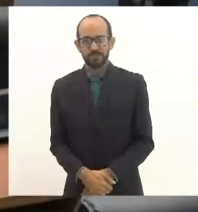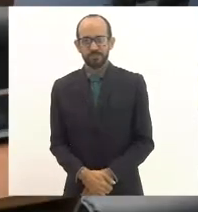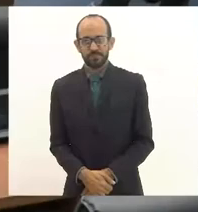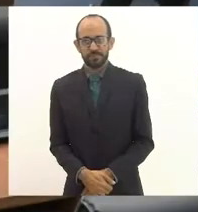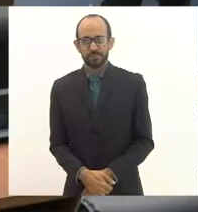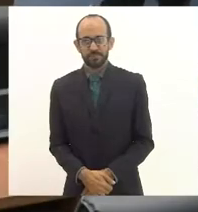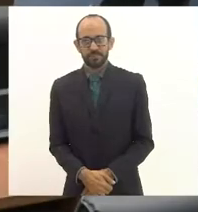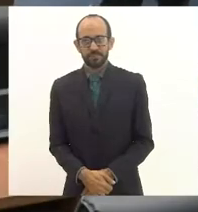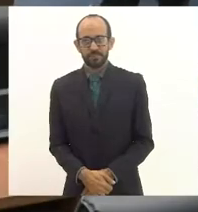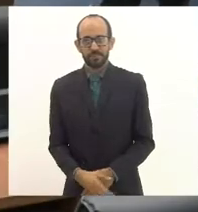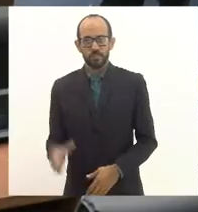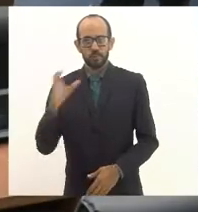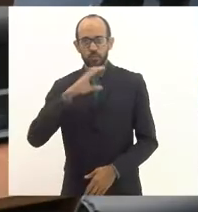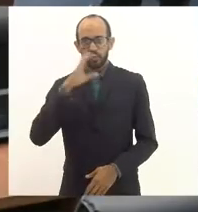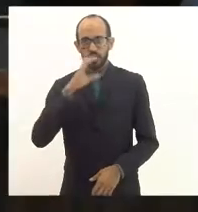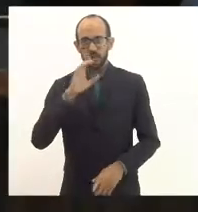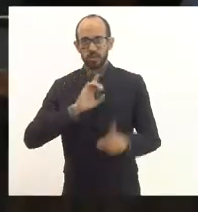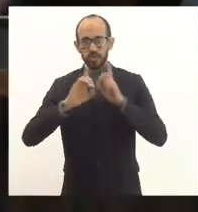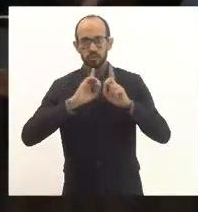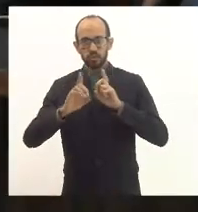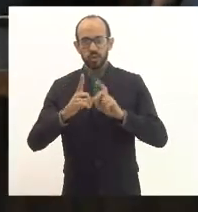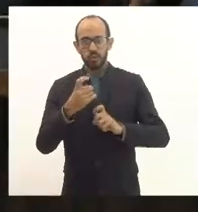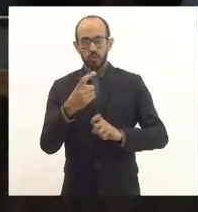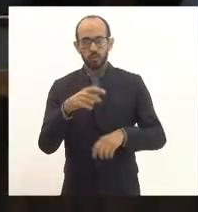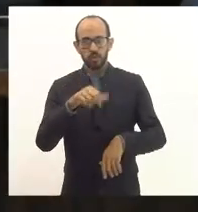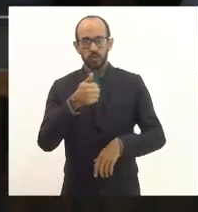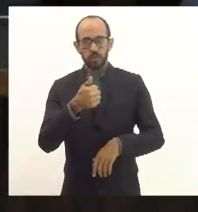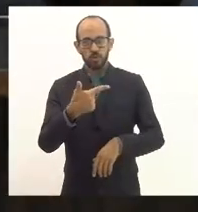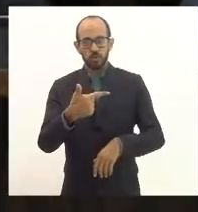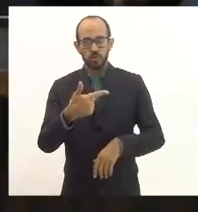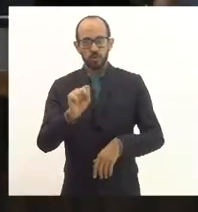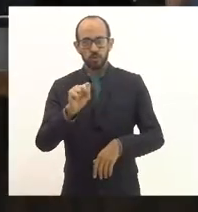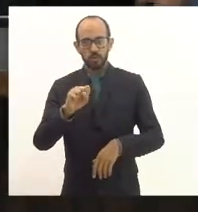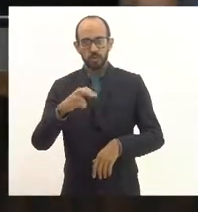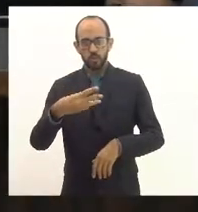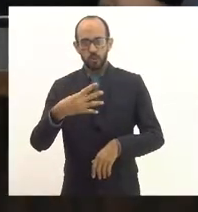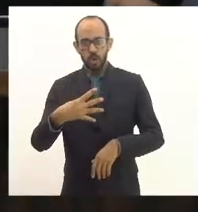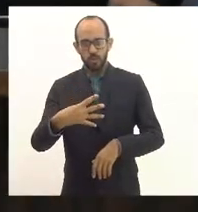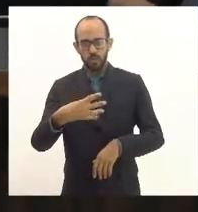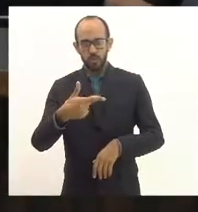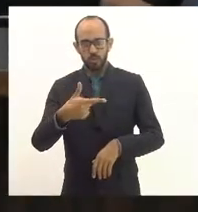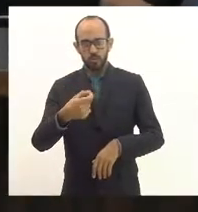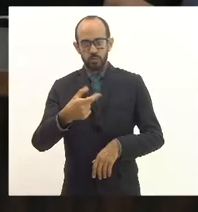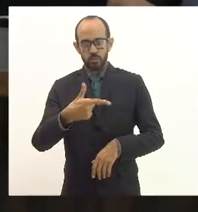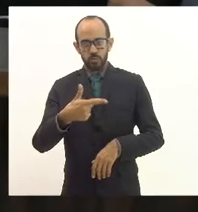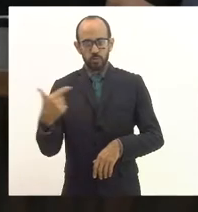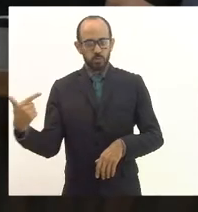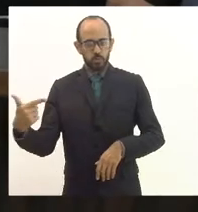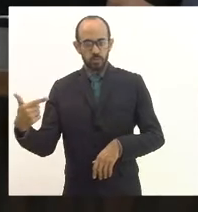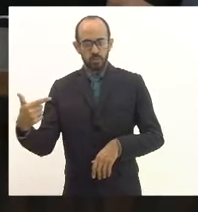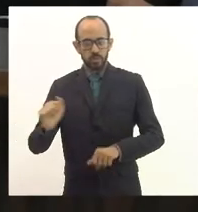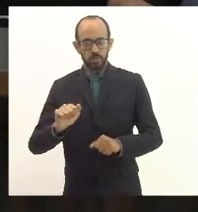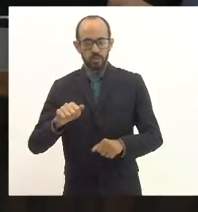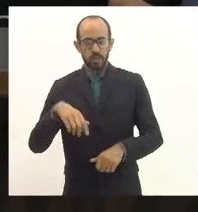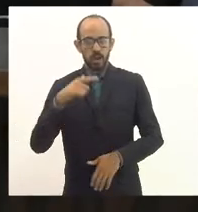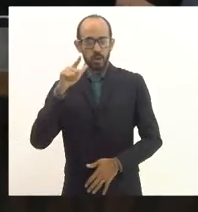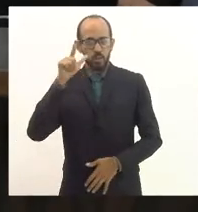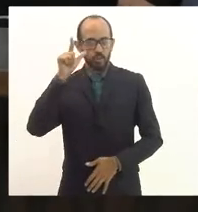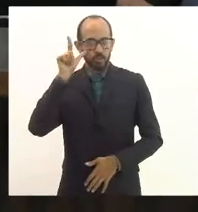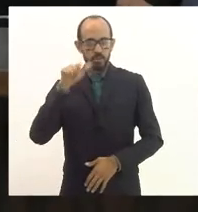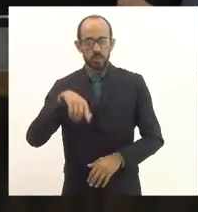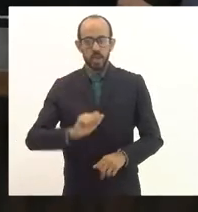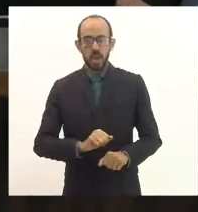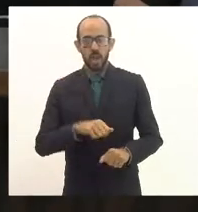Em regime de urgência, em discussão única, projeto de resolução 1284 de 22, de autoria da deputada Lucinha, concede medalha Tiradentes, seu respectivo